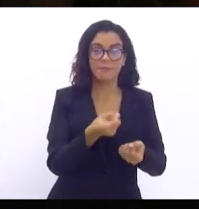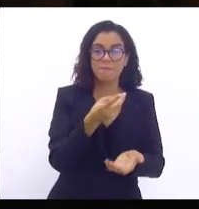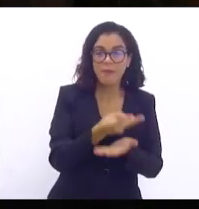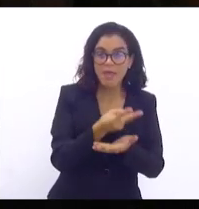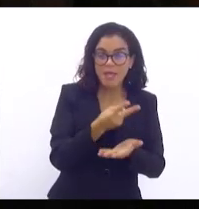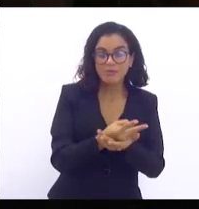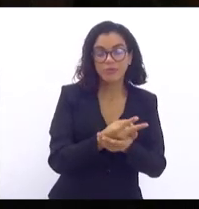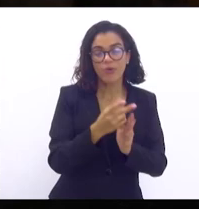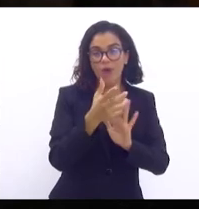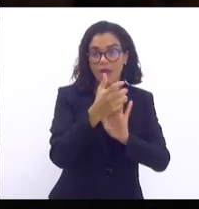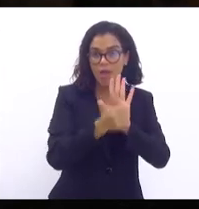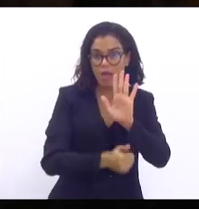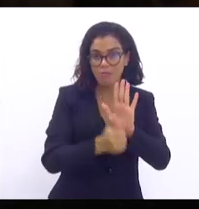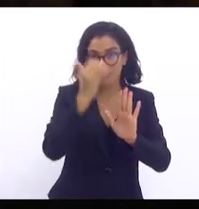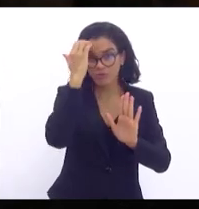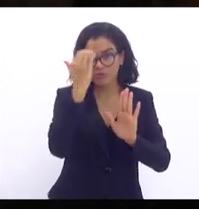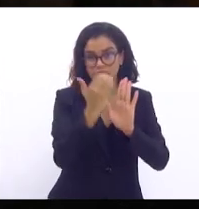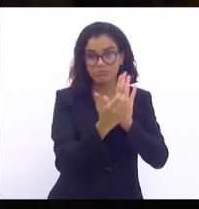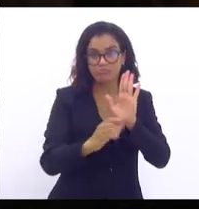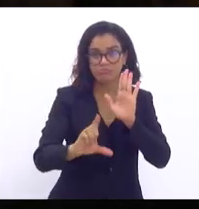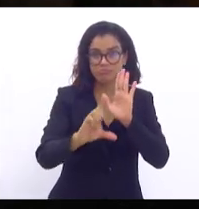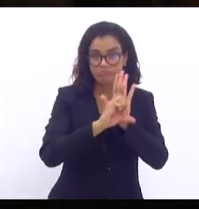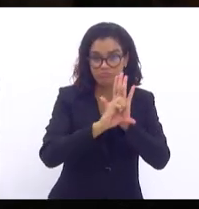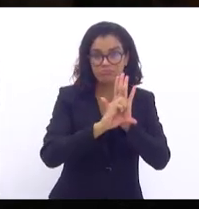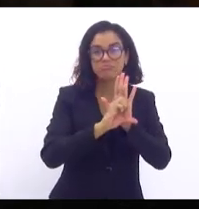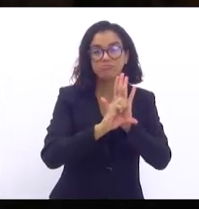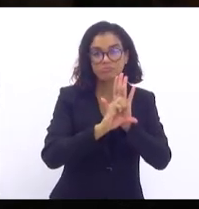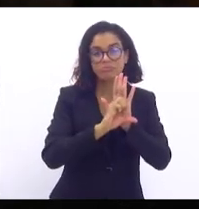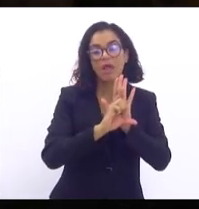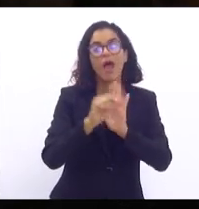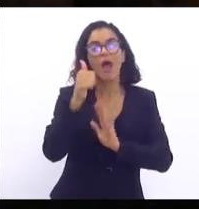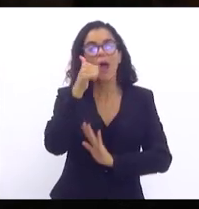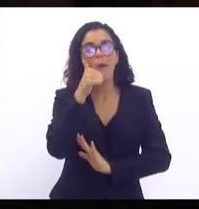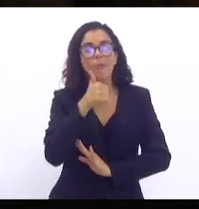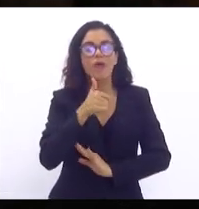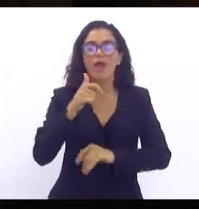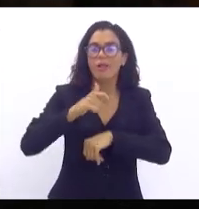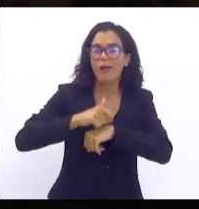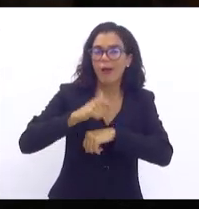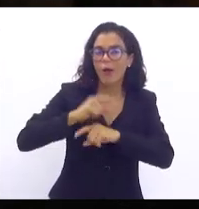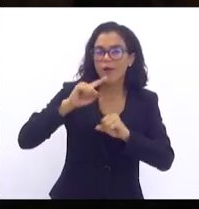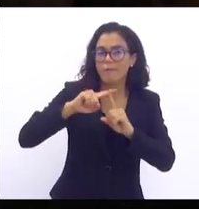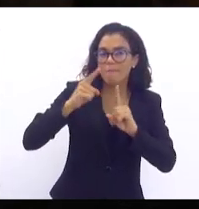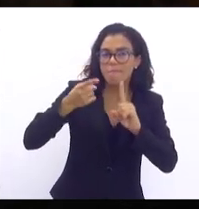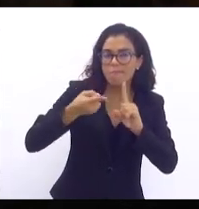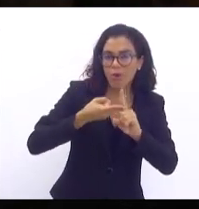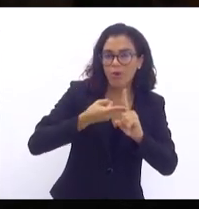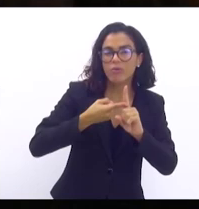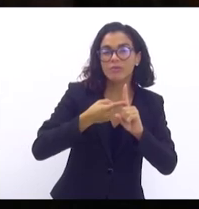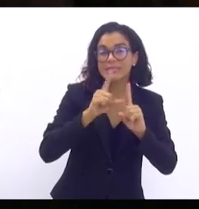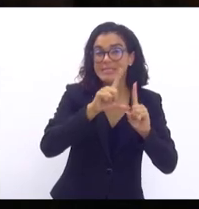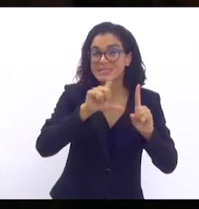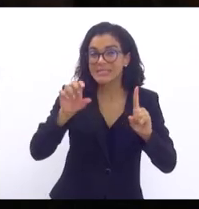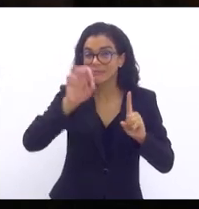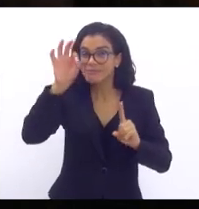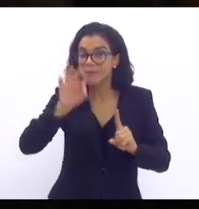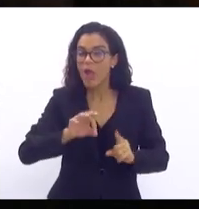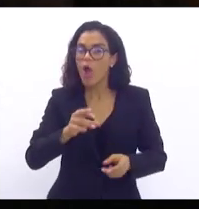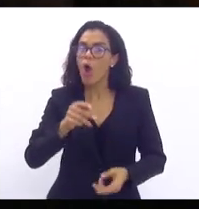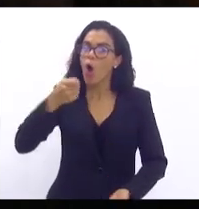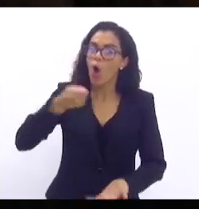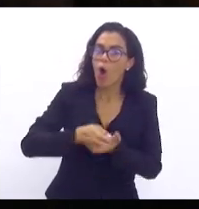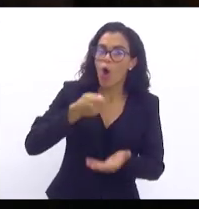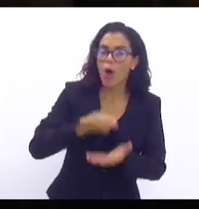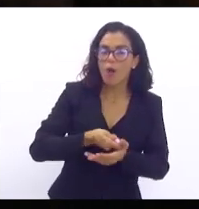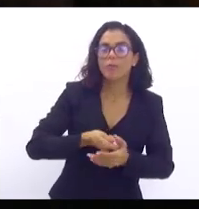aborto legal previsto em lei deveria ser feito, que a mulher, ao engravidar, em 100% dos casos, é obrigada a ter o